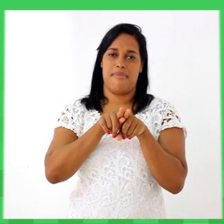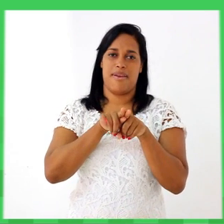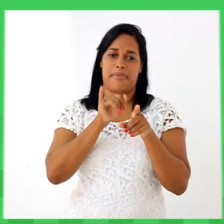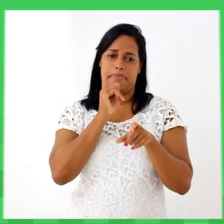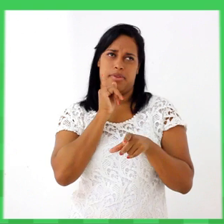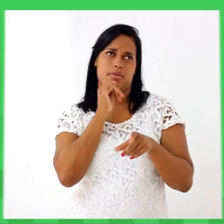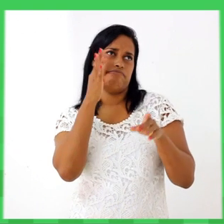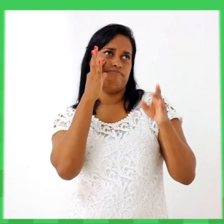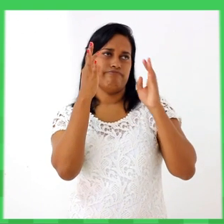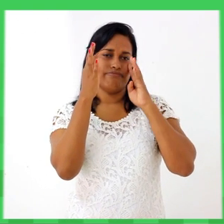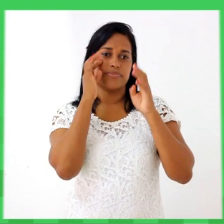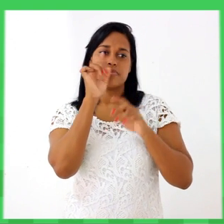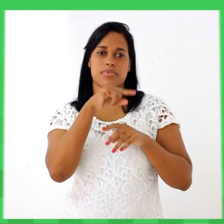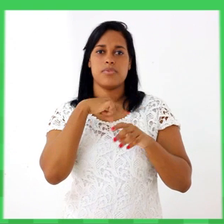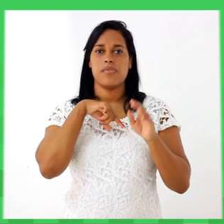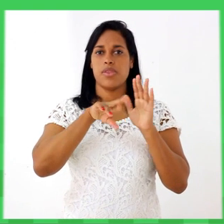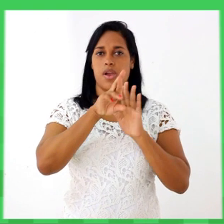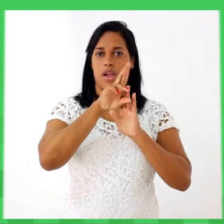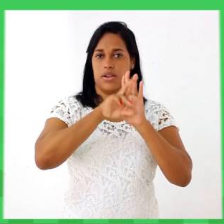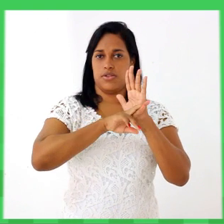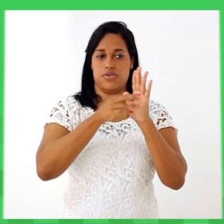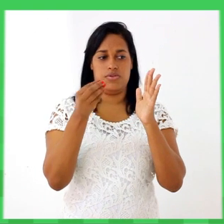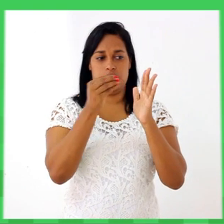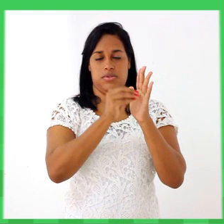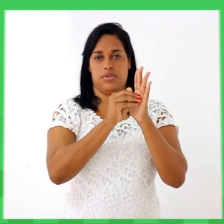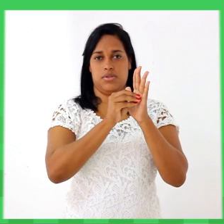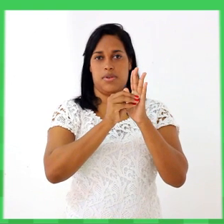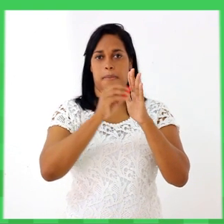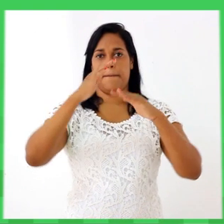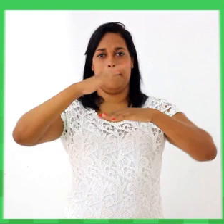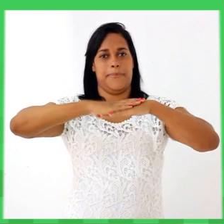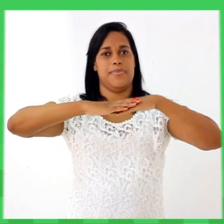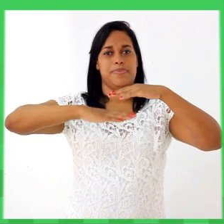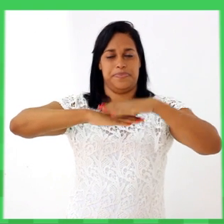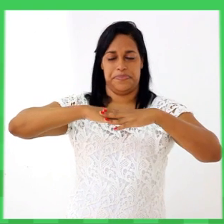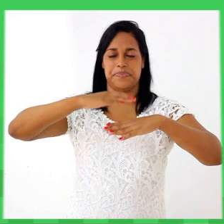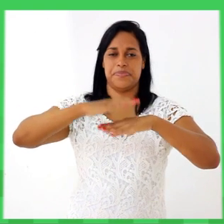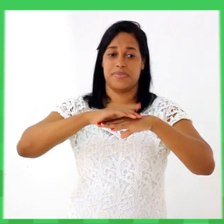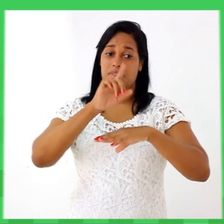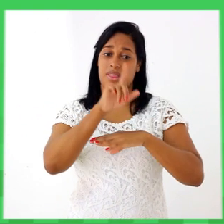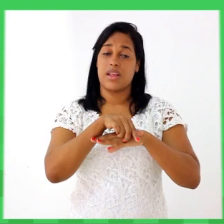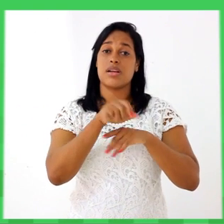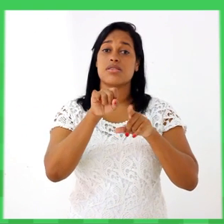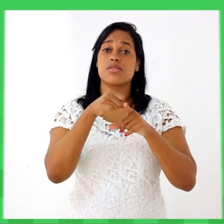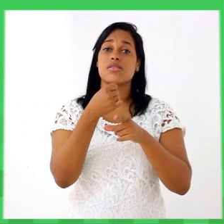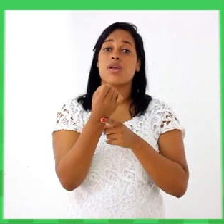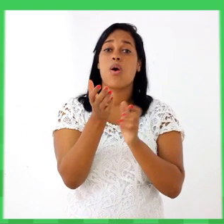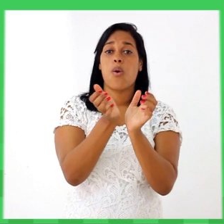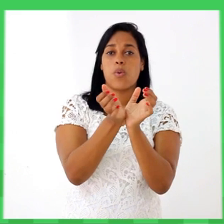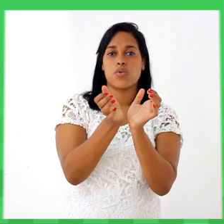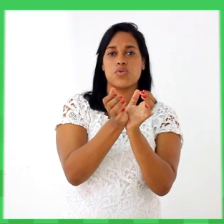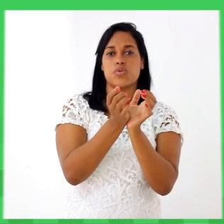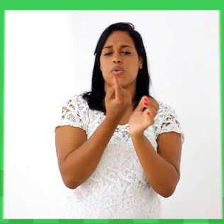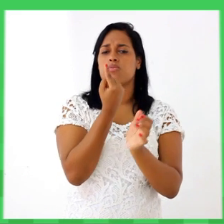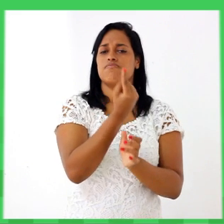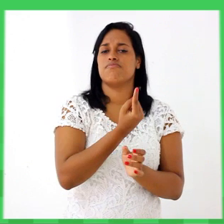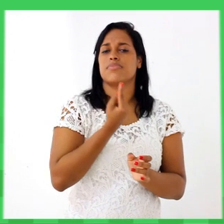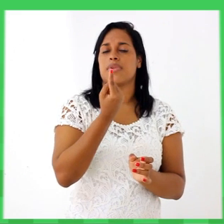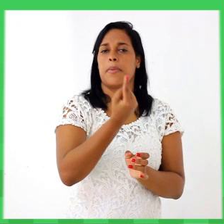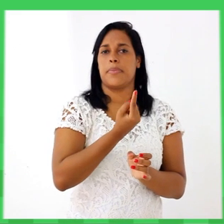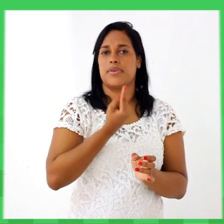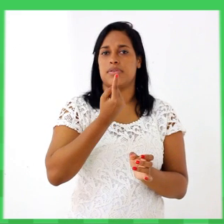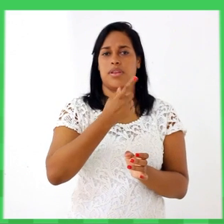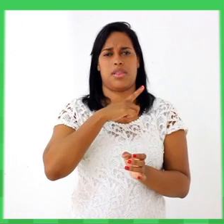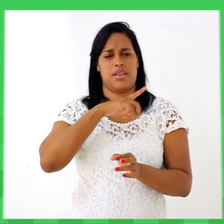você registra o item empregado e esse empregado está associado a um conjunto de dependentes. Nesse caso nós